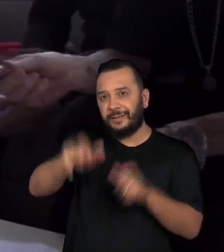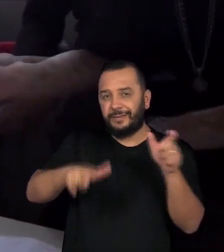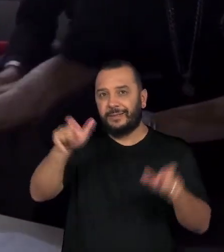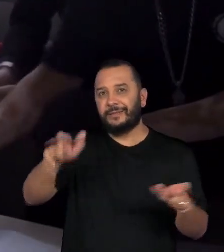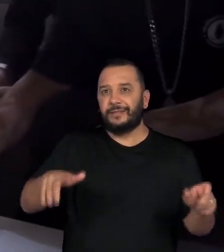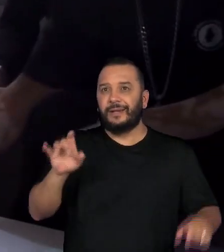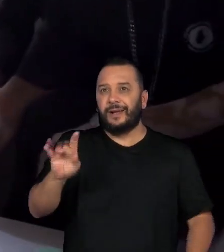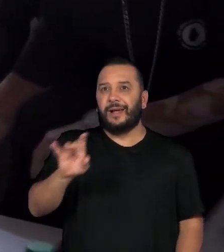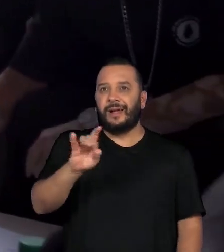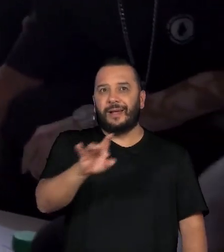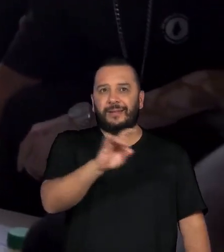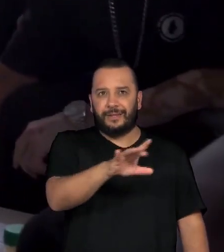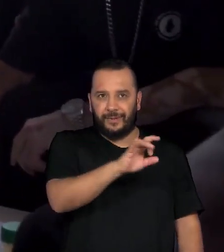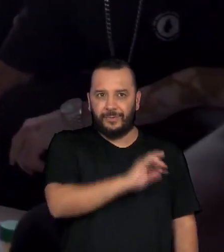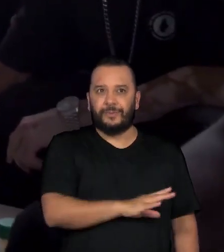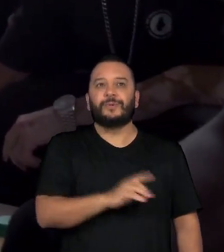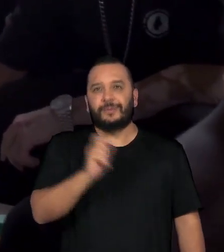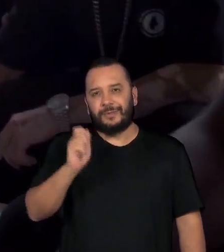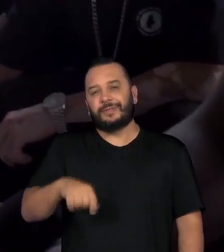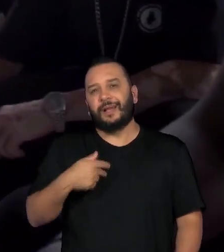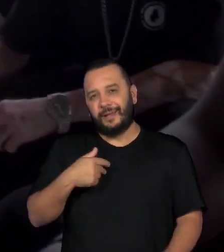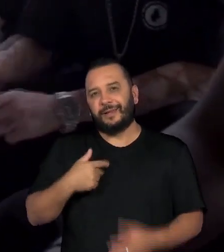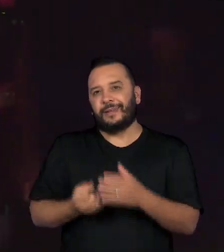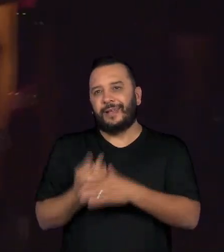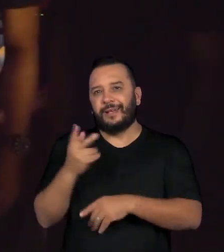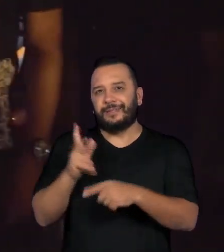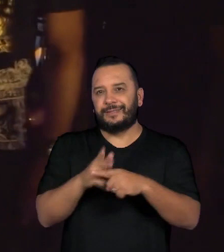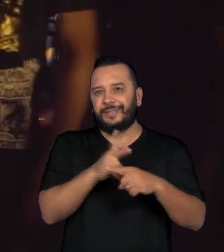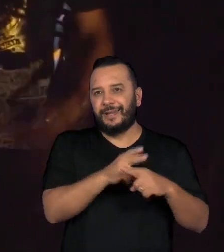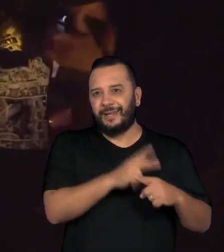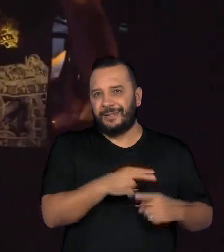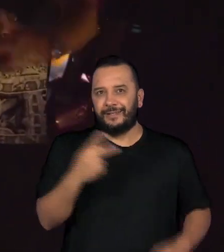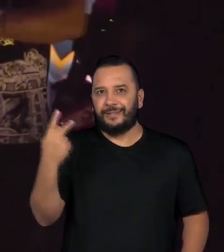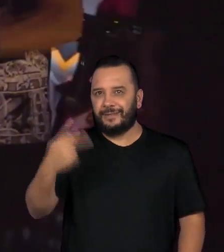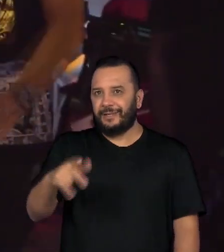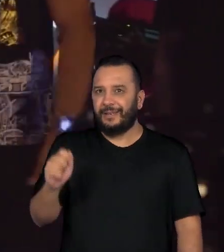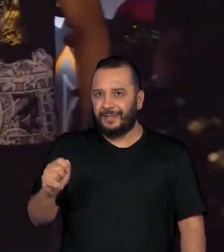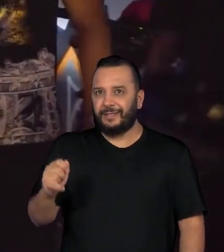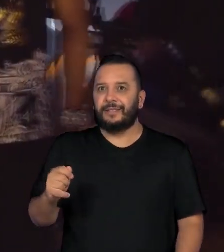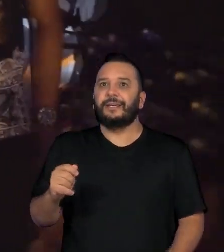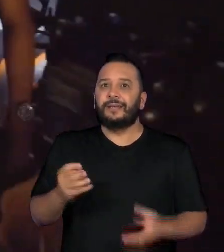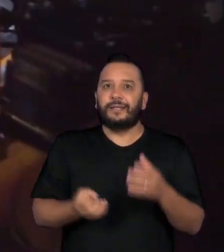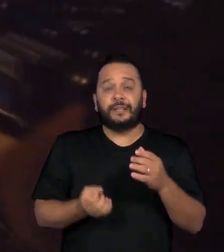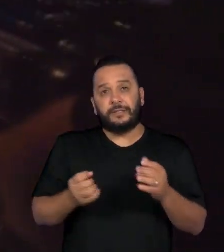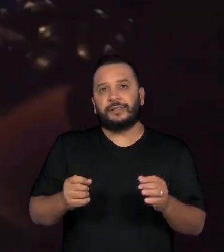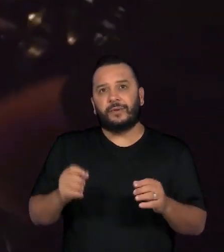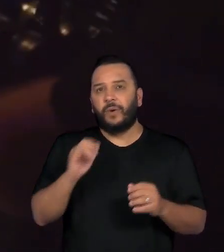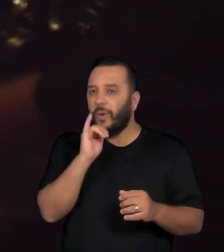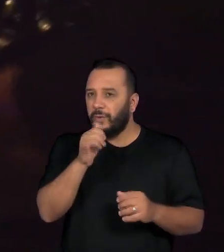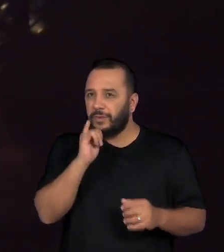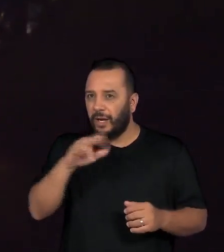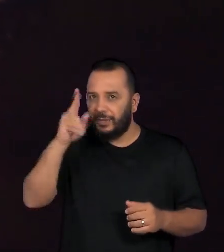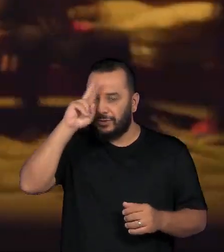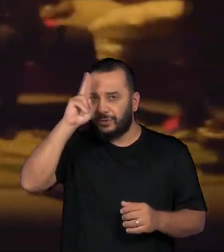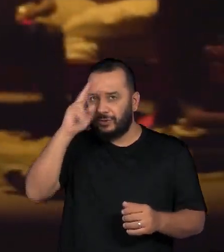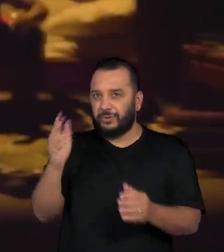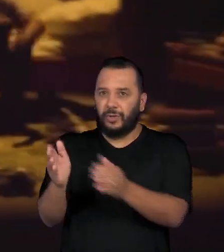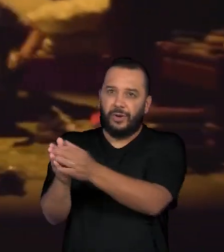pra fazer uma série sobre cada um deles. Eu acho que é uma escolha de um formato pra gente ter essa história numa